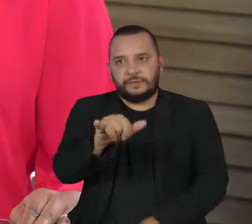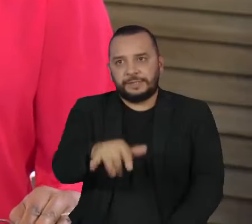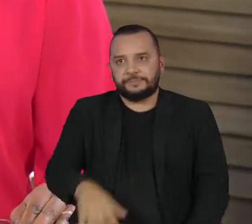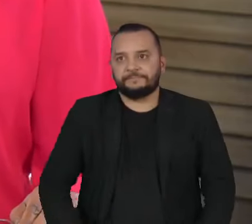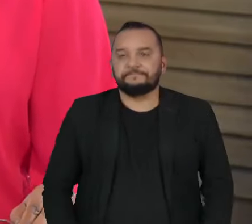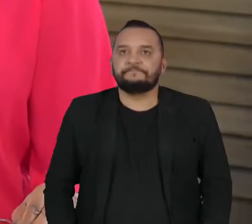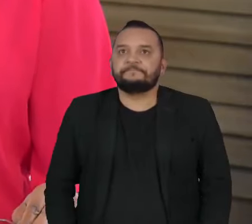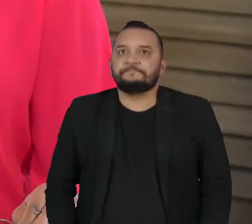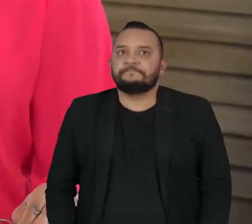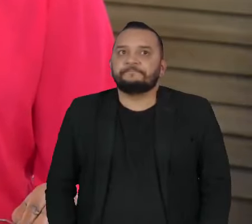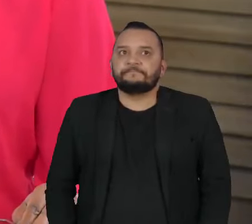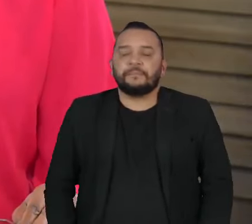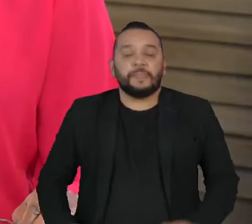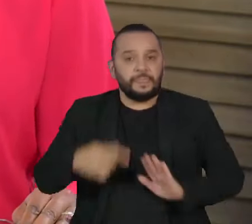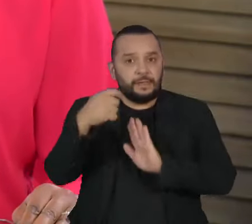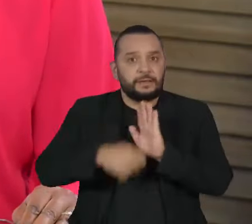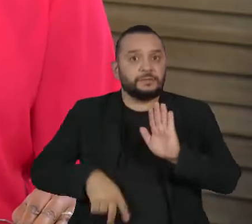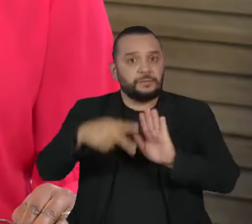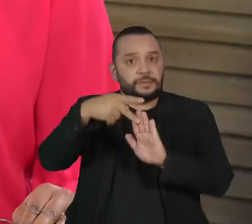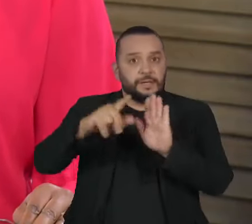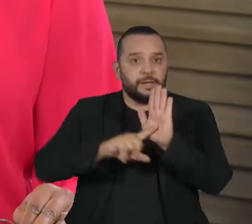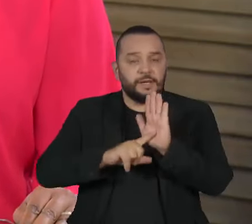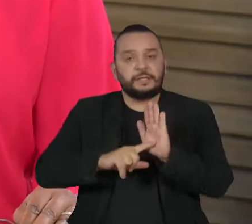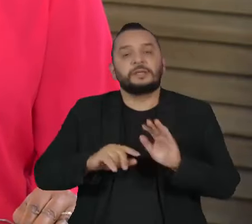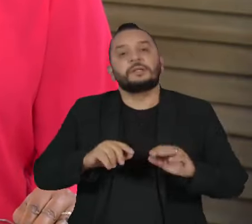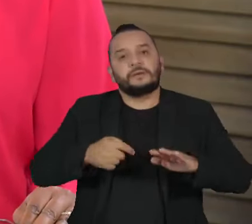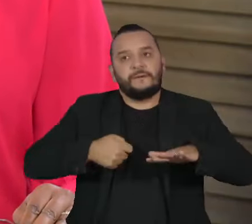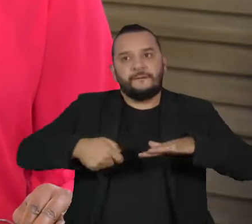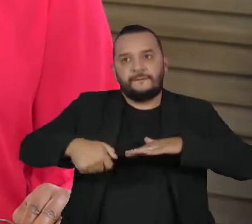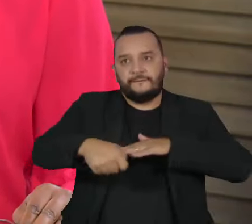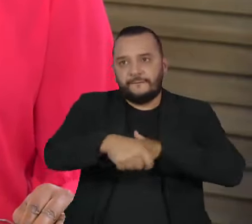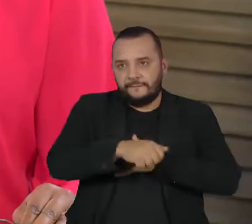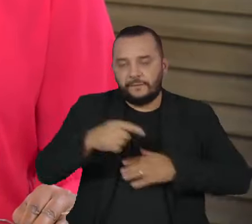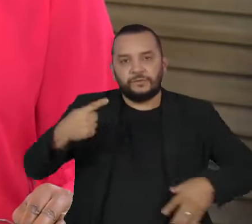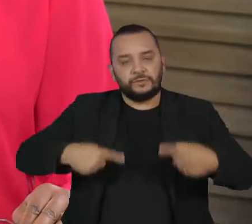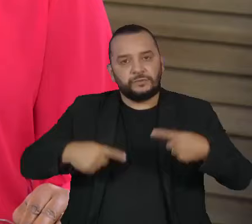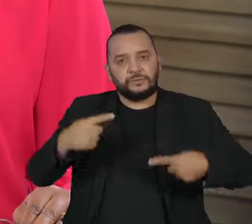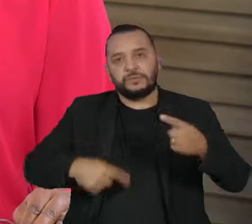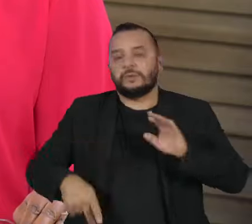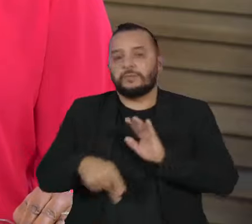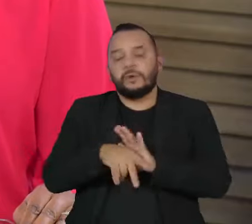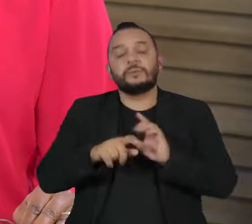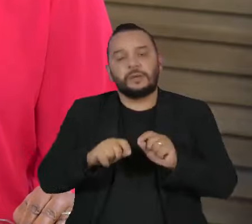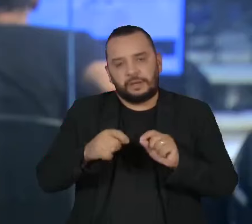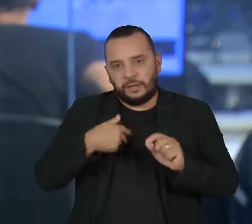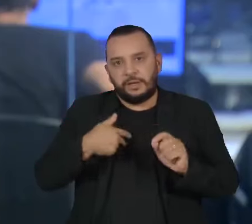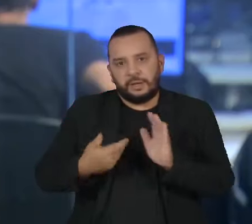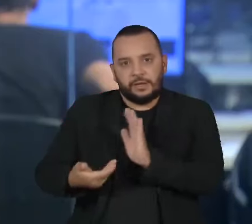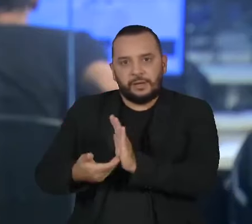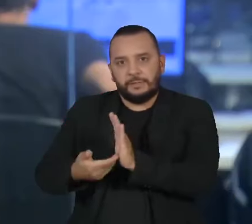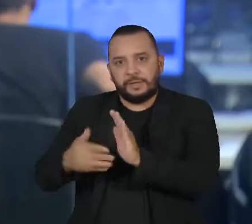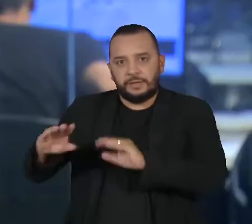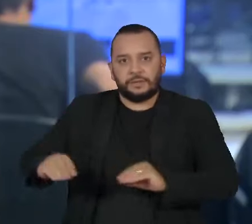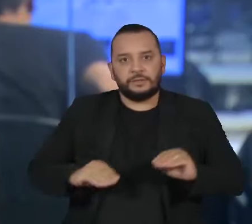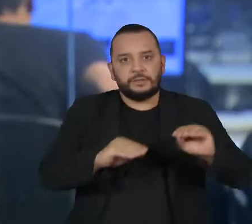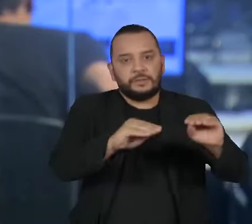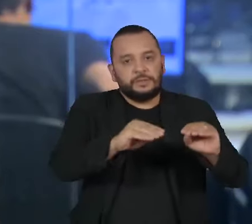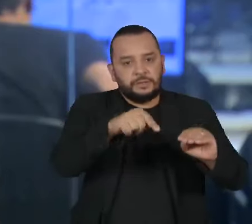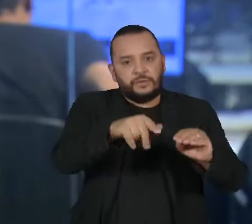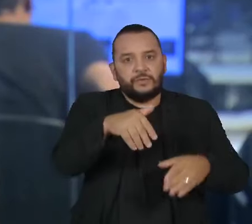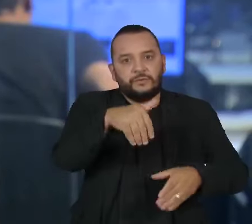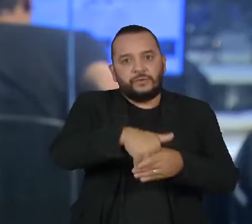o texto do chamado PL das fake News discutido na Câmara não irá mais a plenário líderes